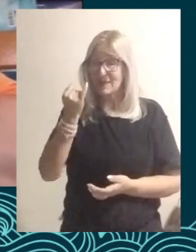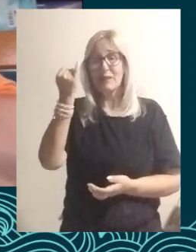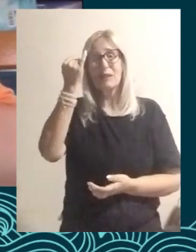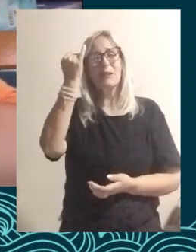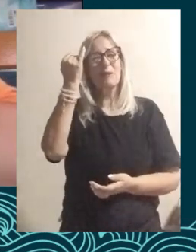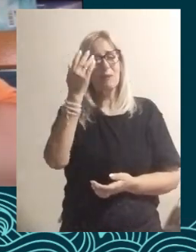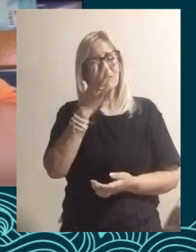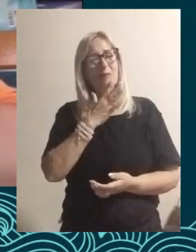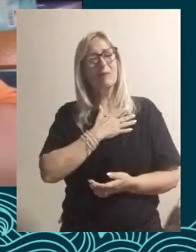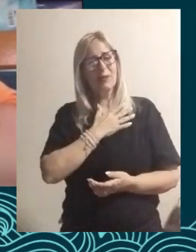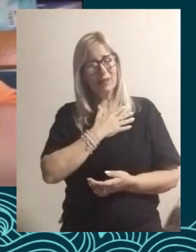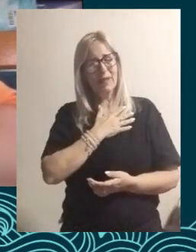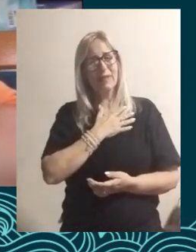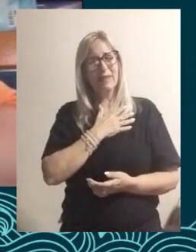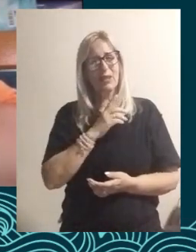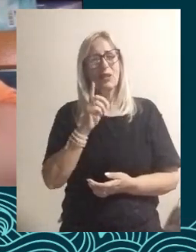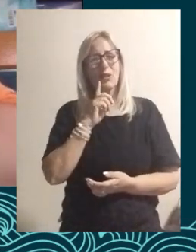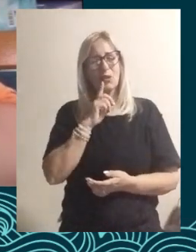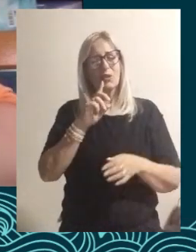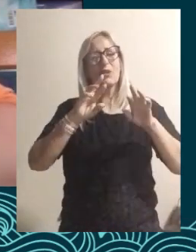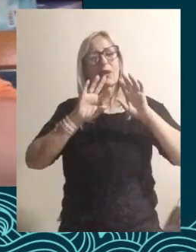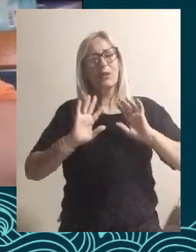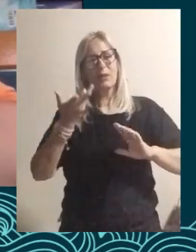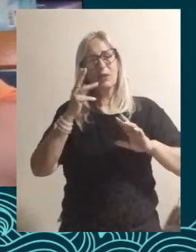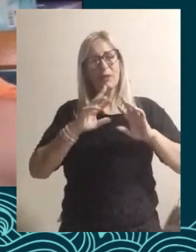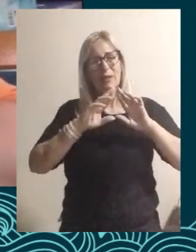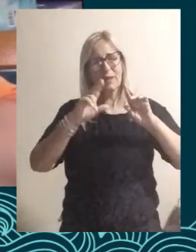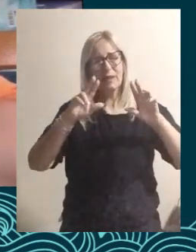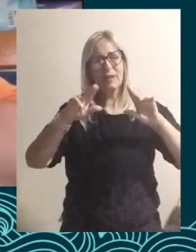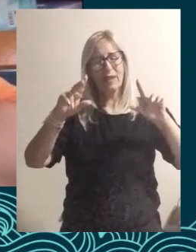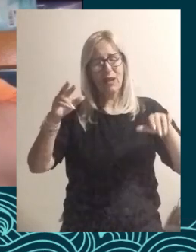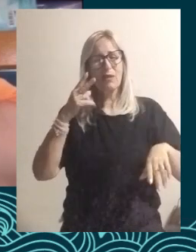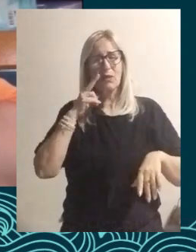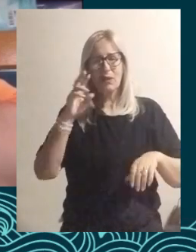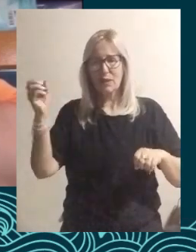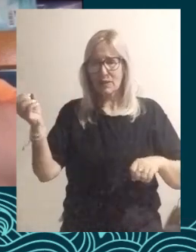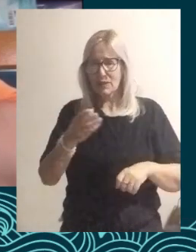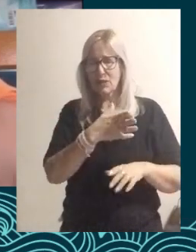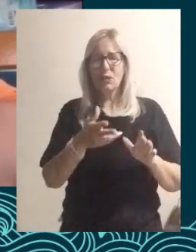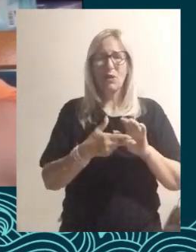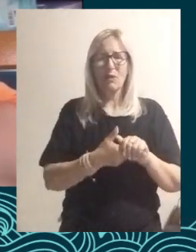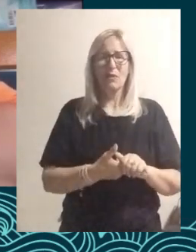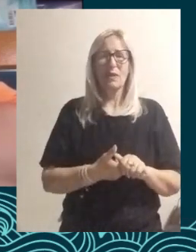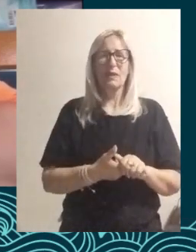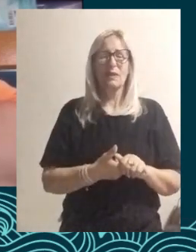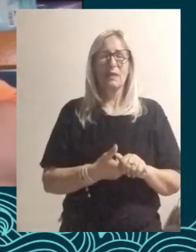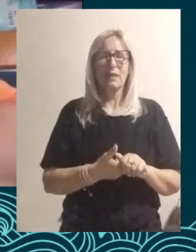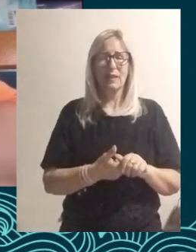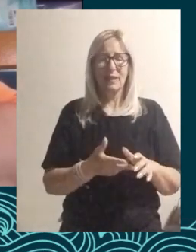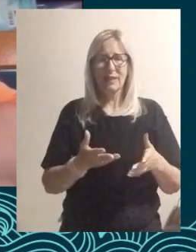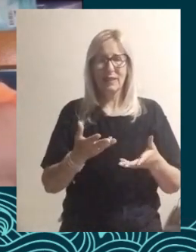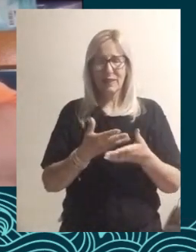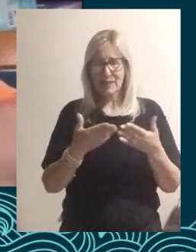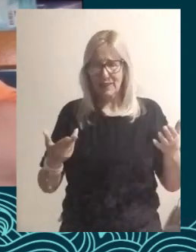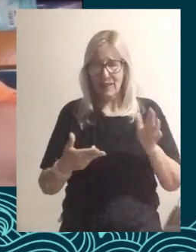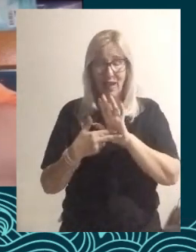um pouco mais valiosos quando a gente se dá conta de que todo dia aconteceu coisas diferentes, que todo dia a gente viu coisas novas. Os